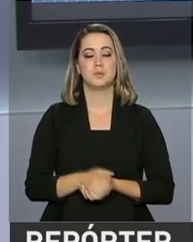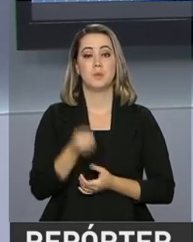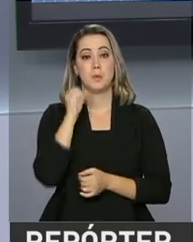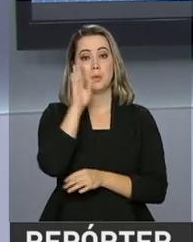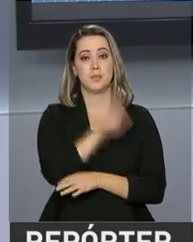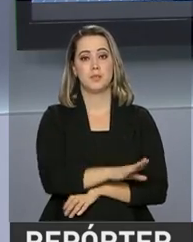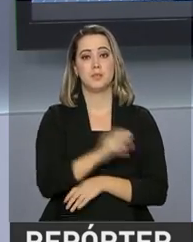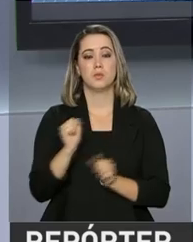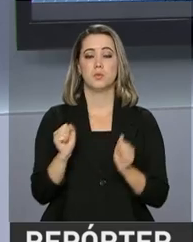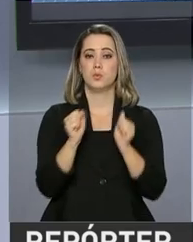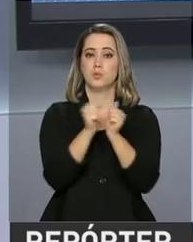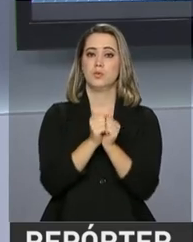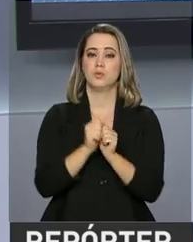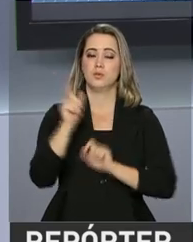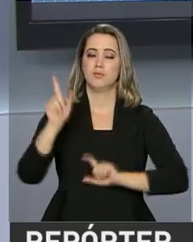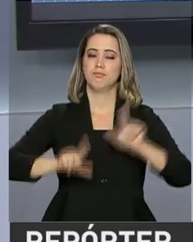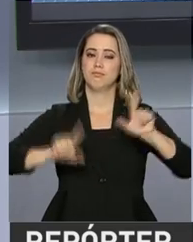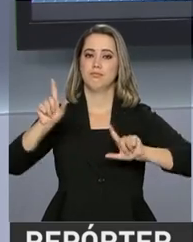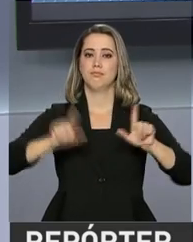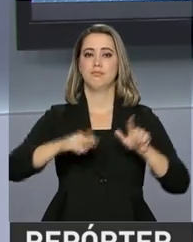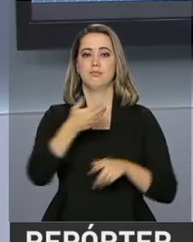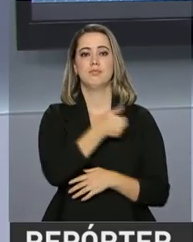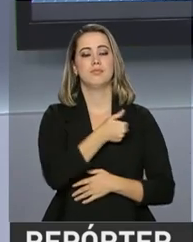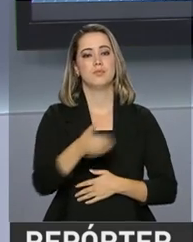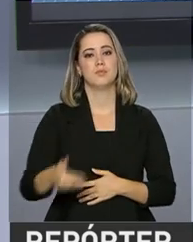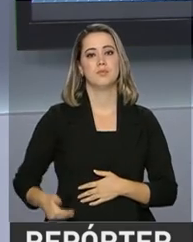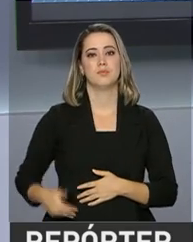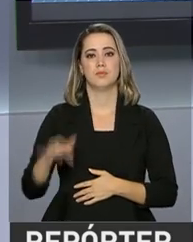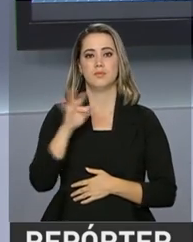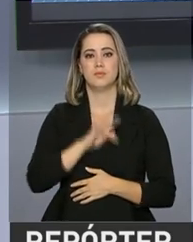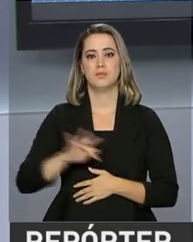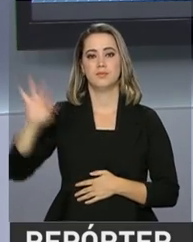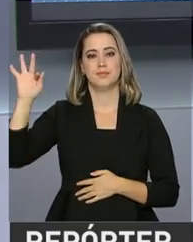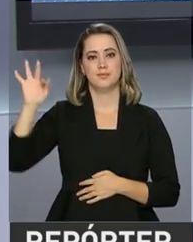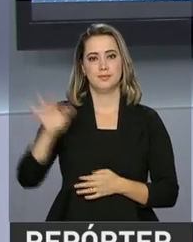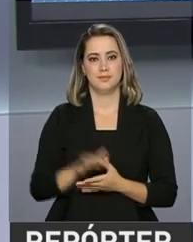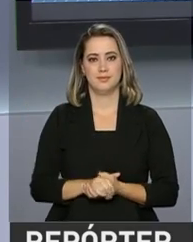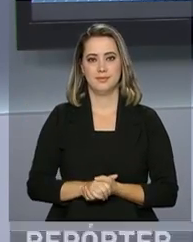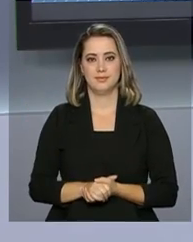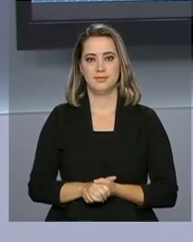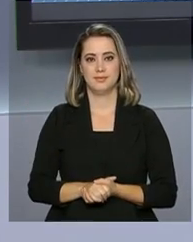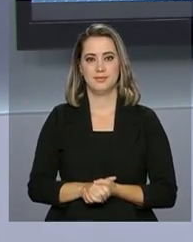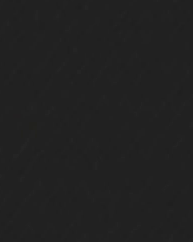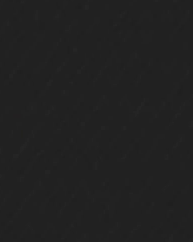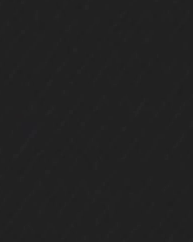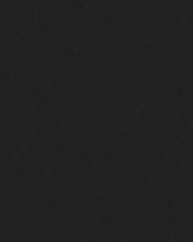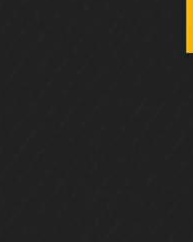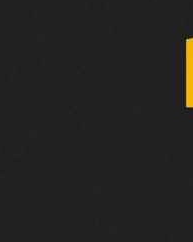Uma boa tarde para você e continue com a gente aqui na NBR, a TV do Governo Federal.